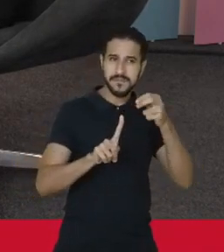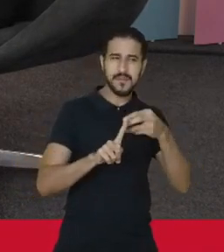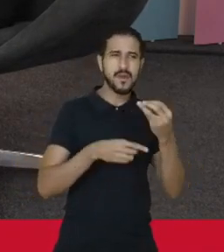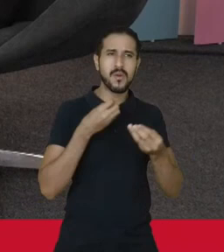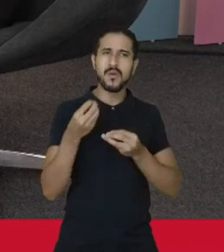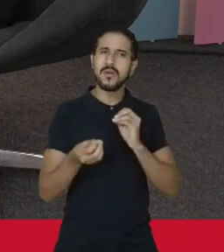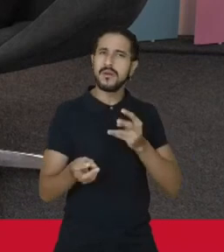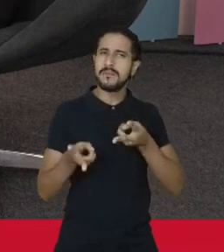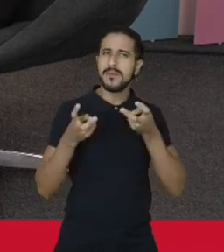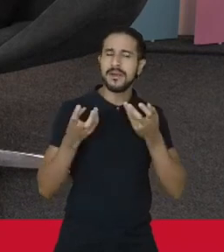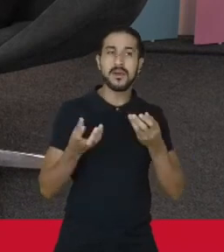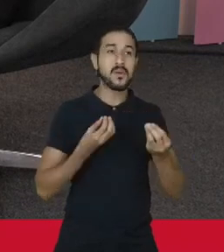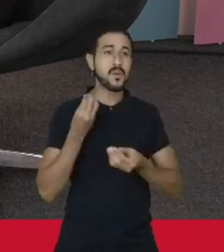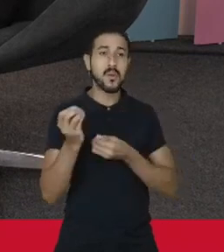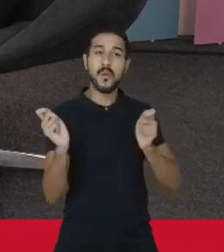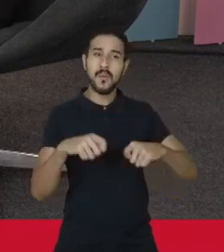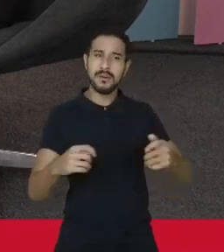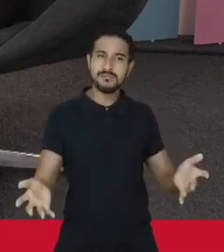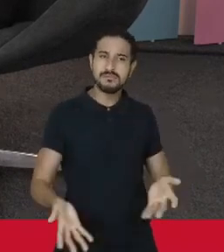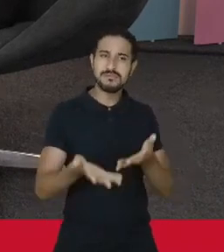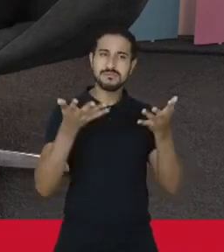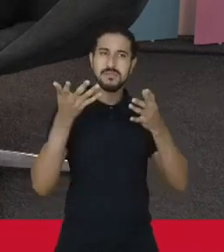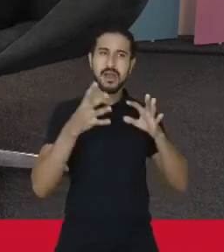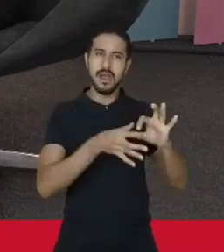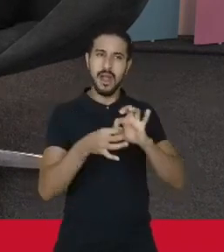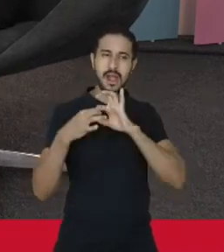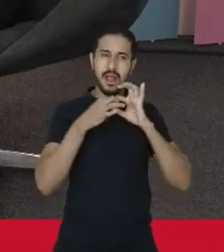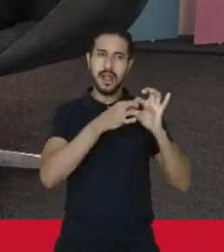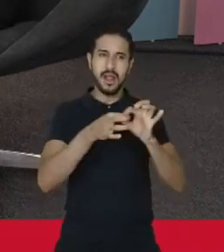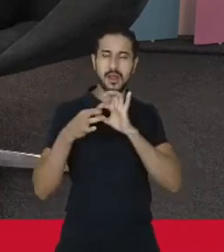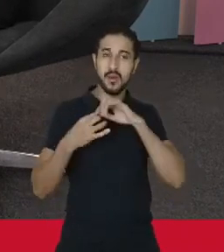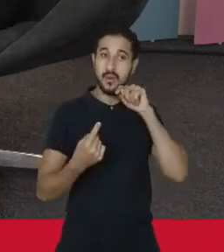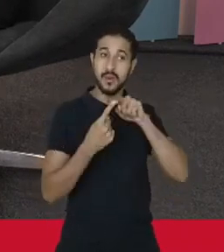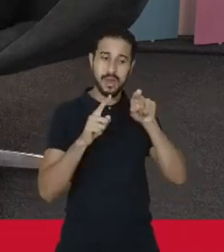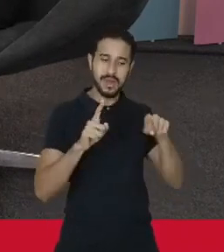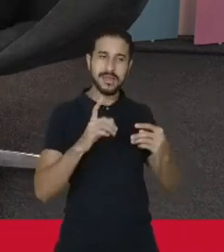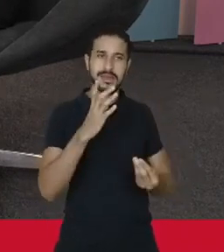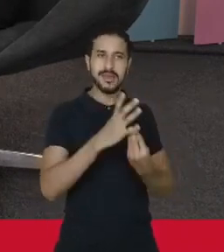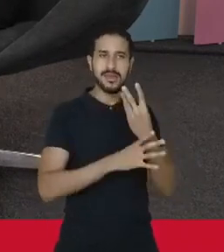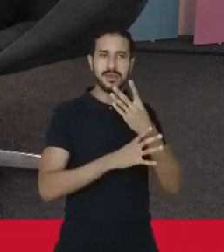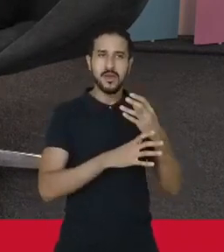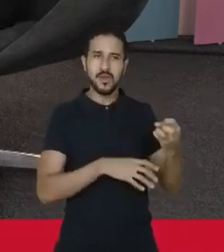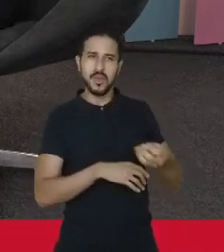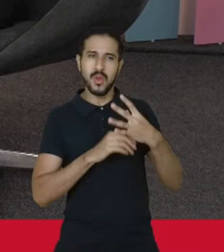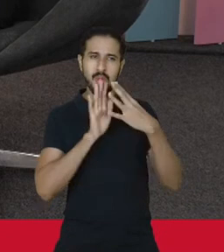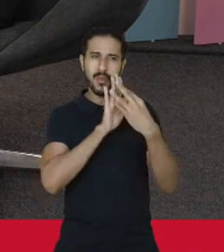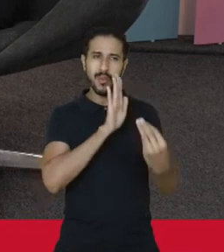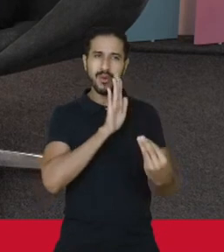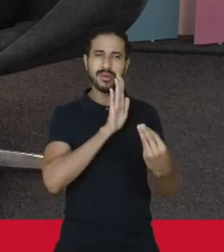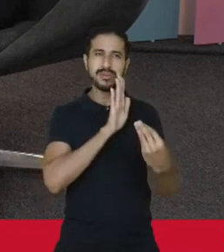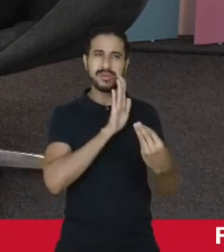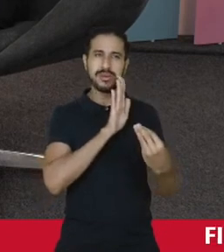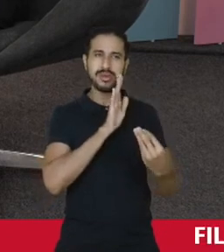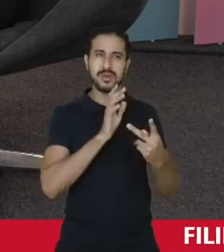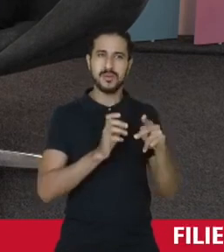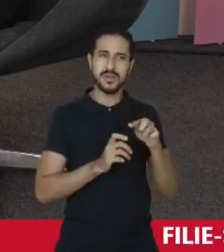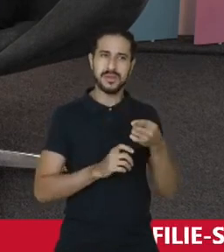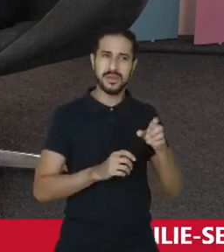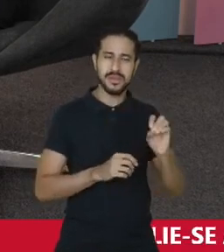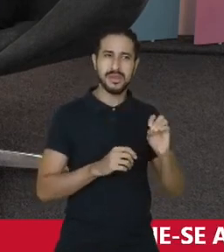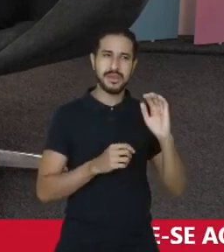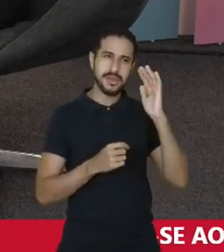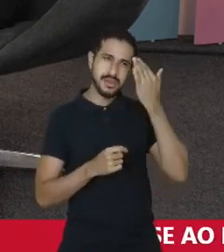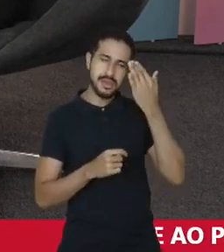como você vê, como é possível promover essa aliança para essa construção dessa nova concepção de produção,